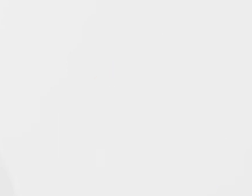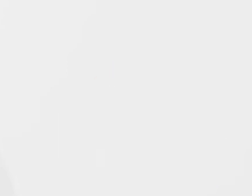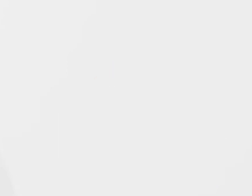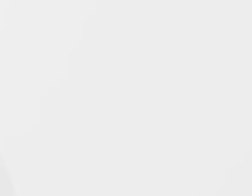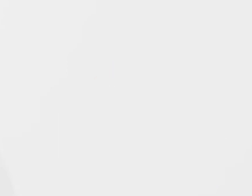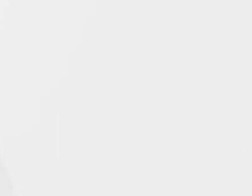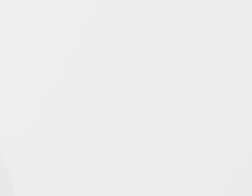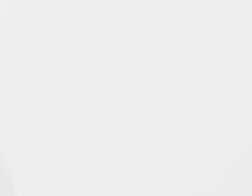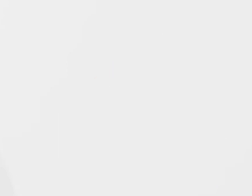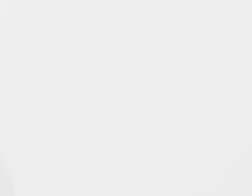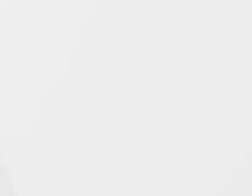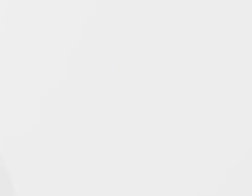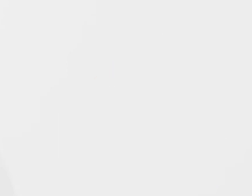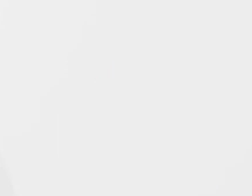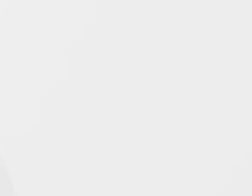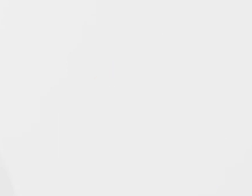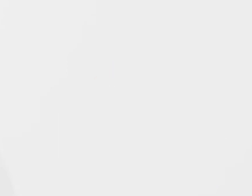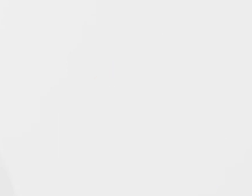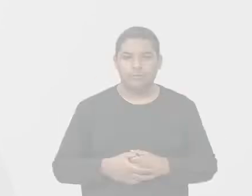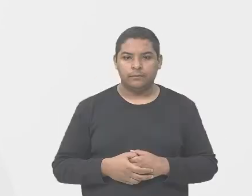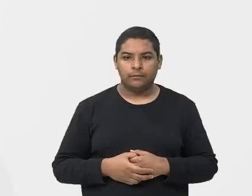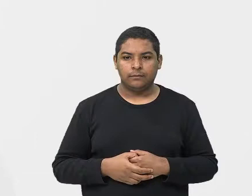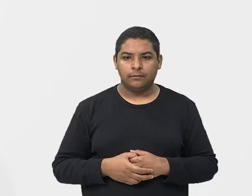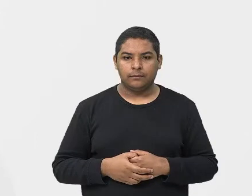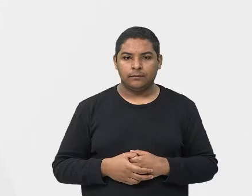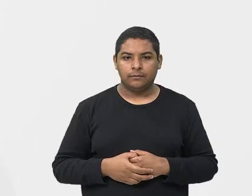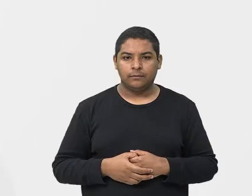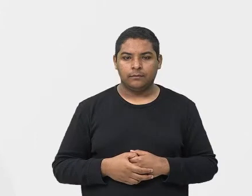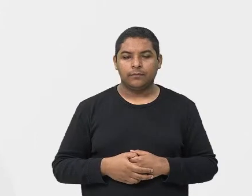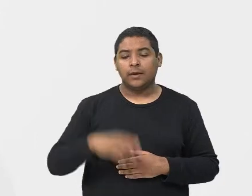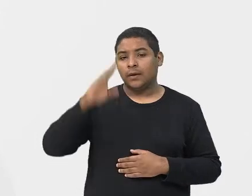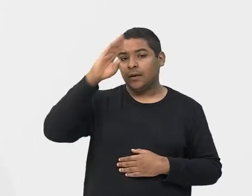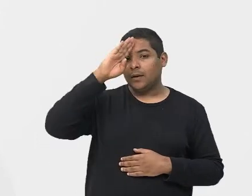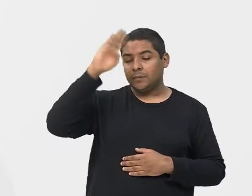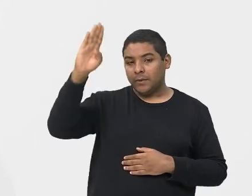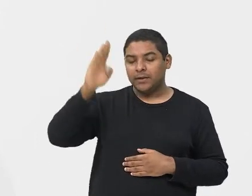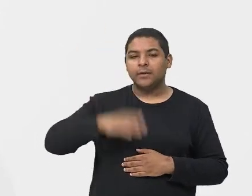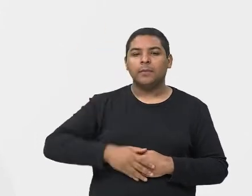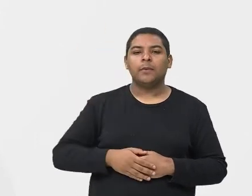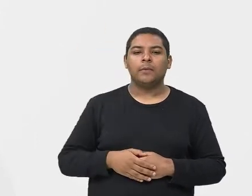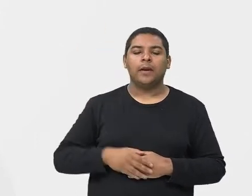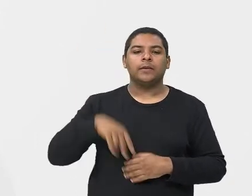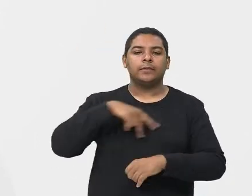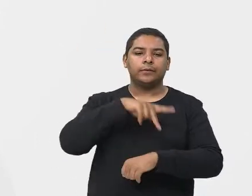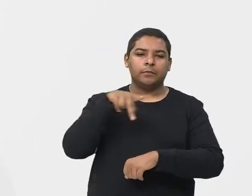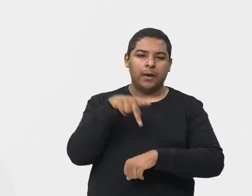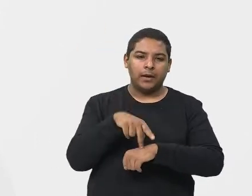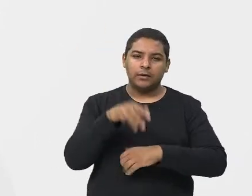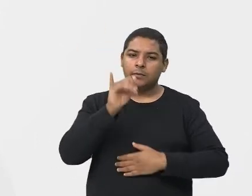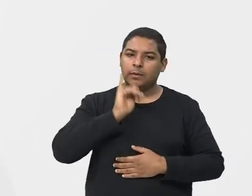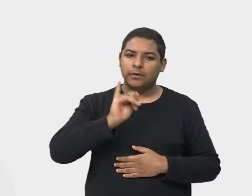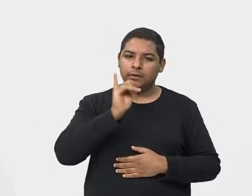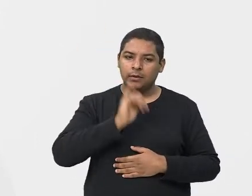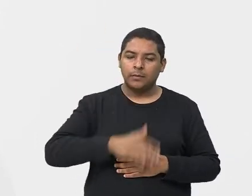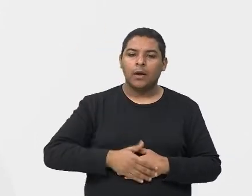se interessa muito aí pelo urânio, principalmente os países que têm em sua grande